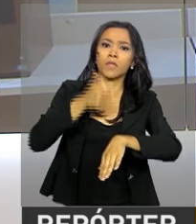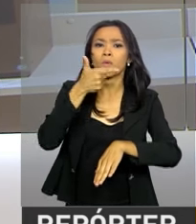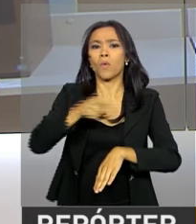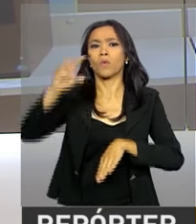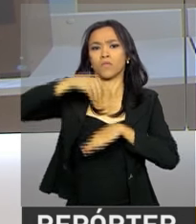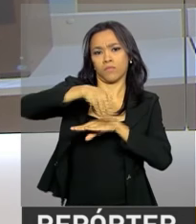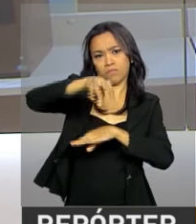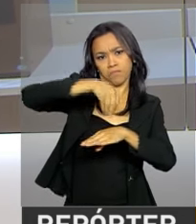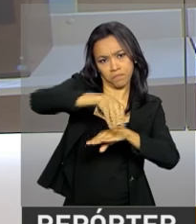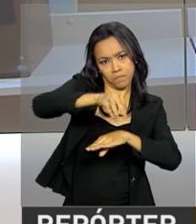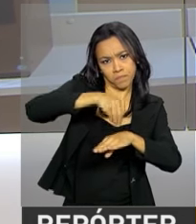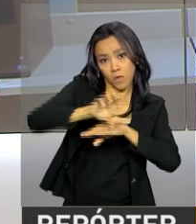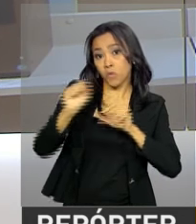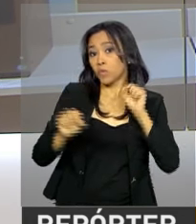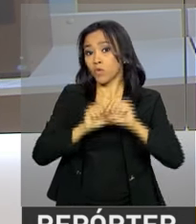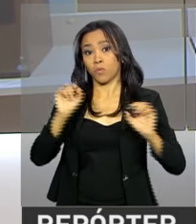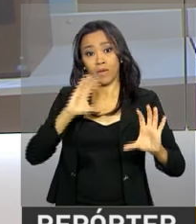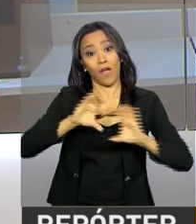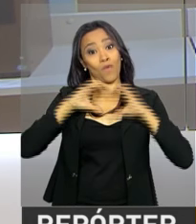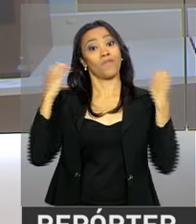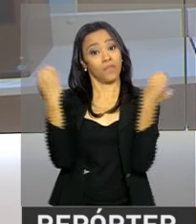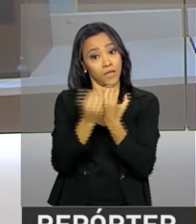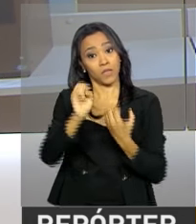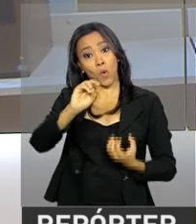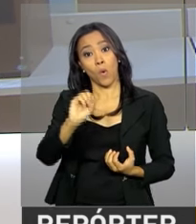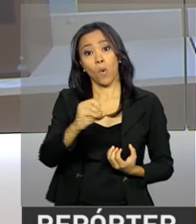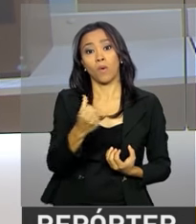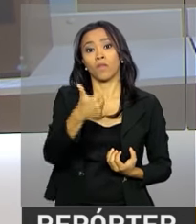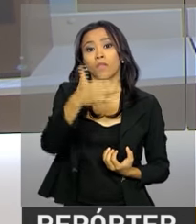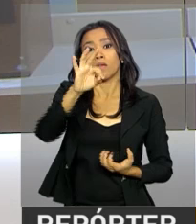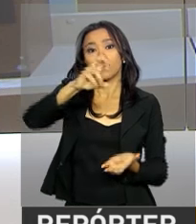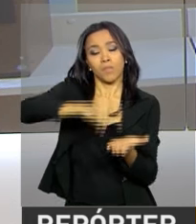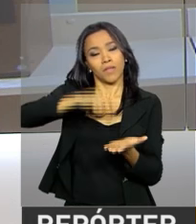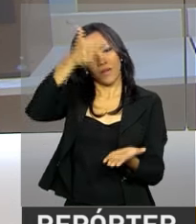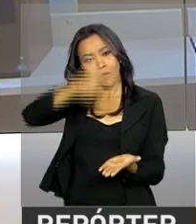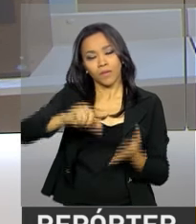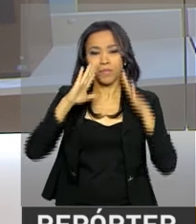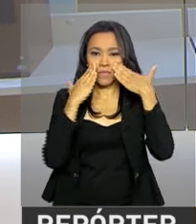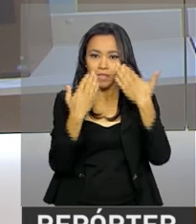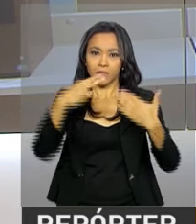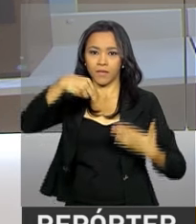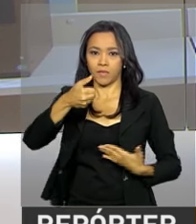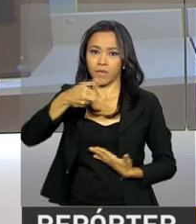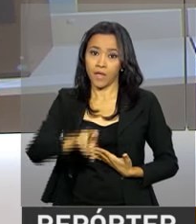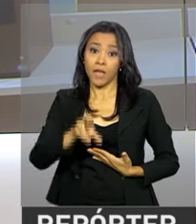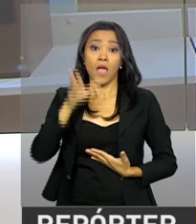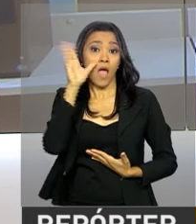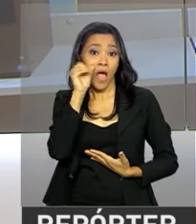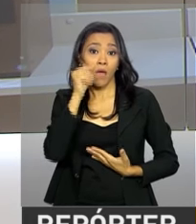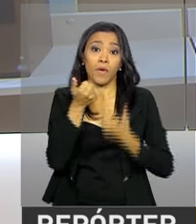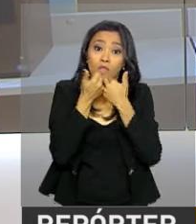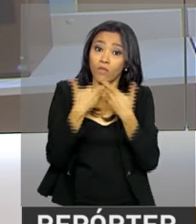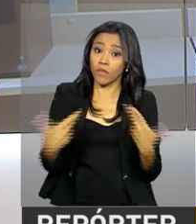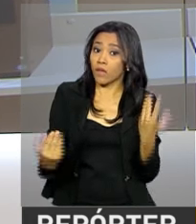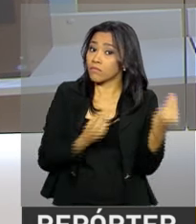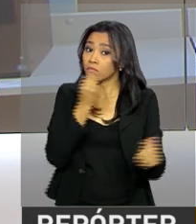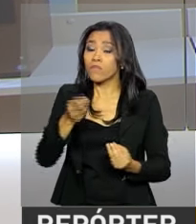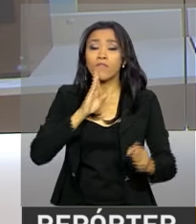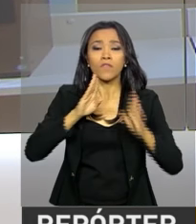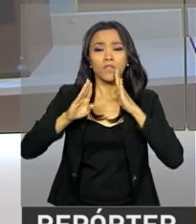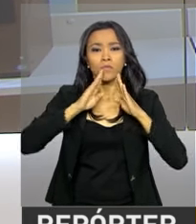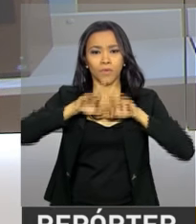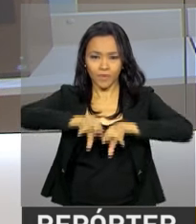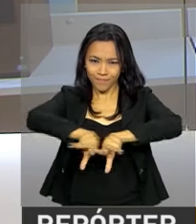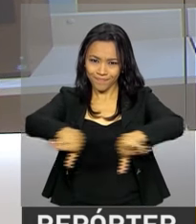ao vivo sobre a CPLP ou às 10 da manhã na próxima edição do Repórter NBR. Acompanhe também as novidades em nossas